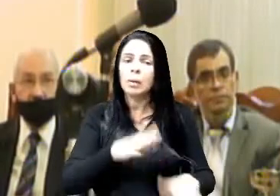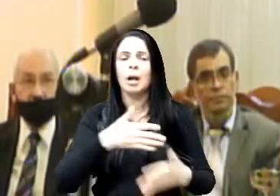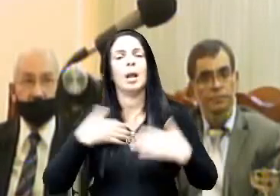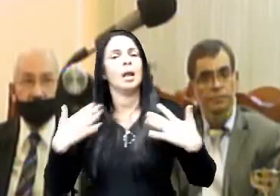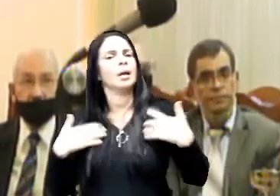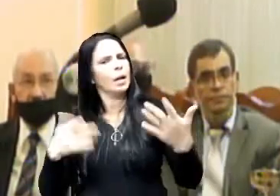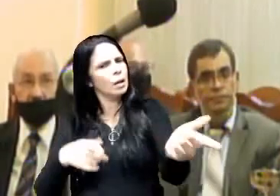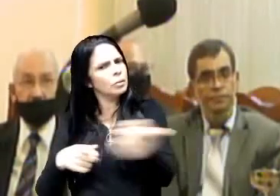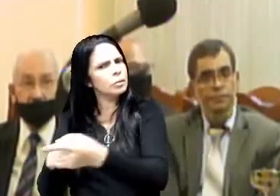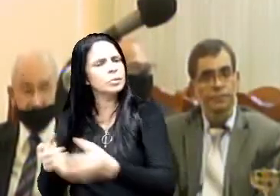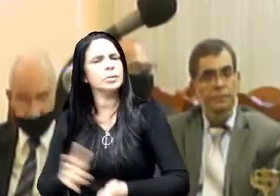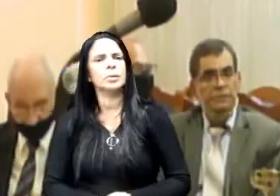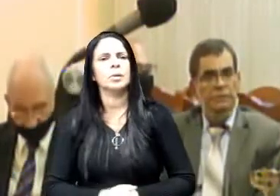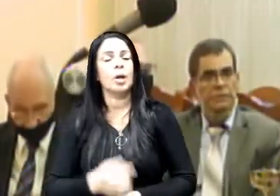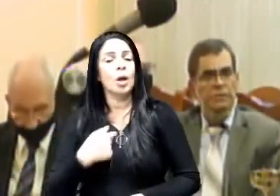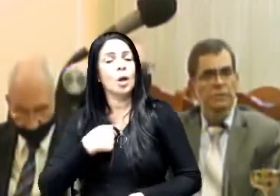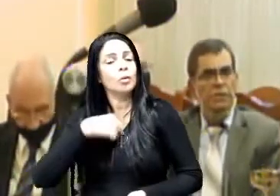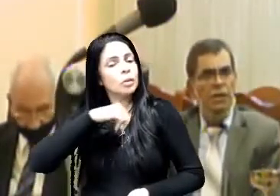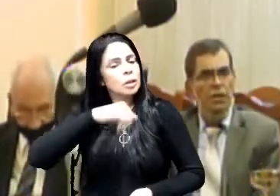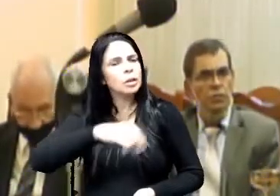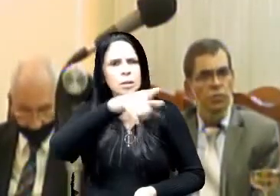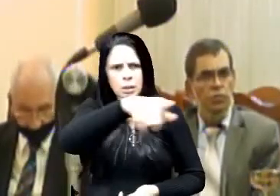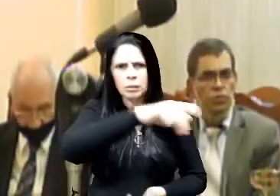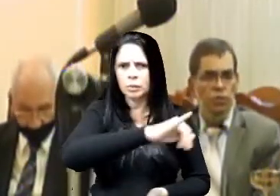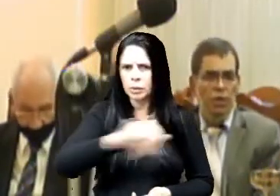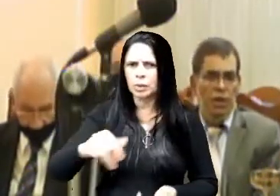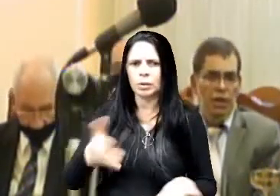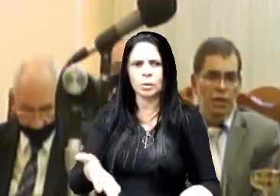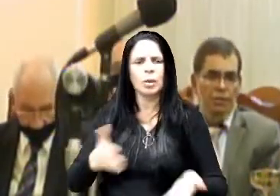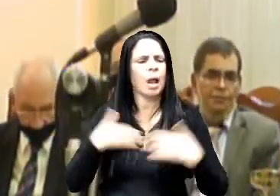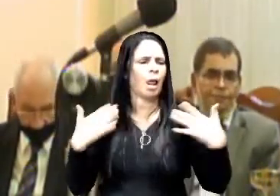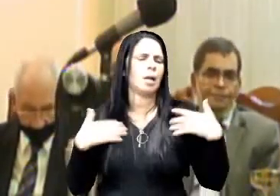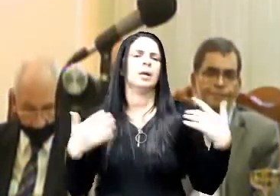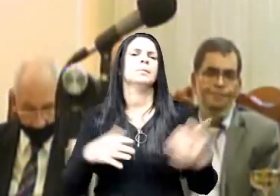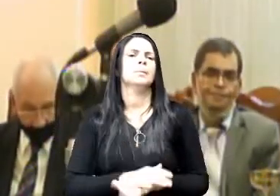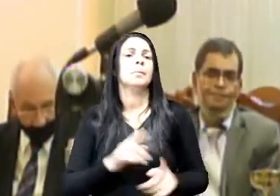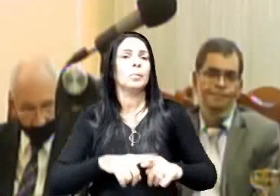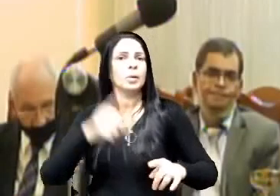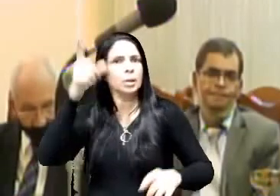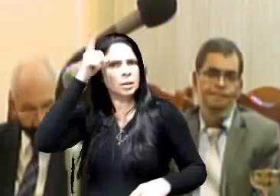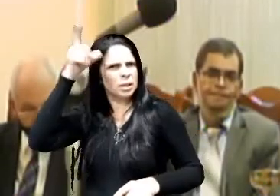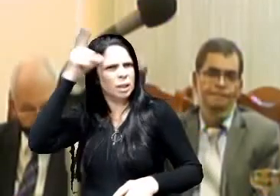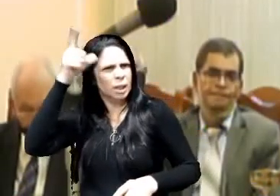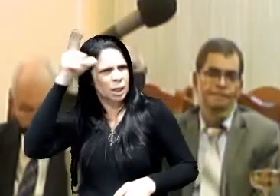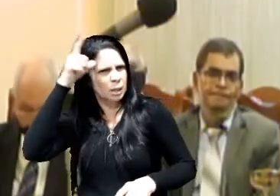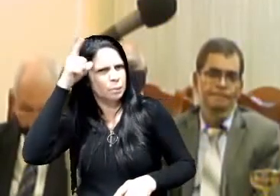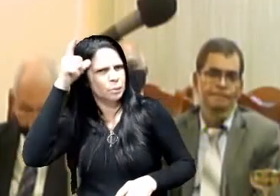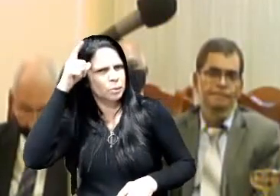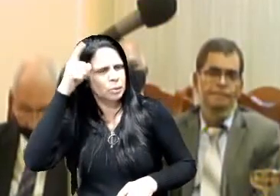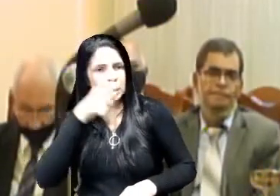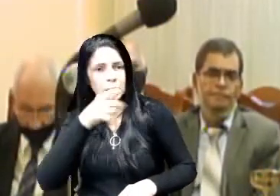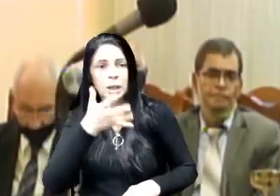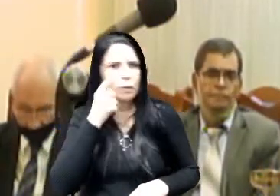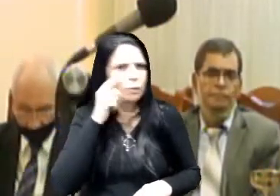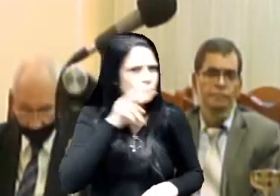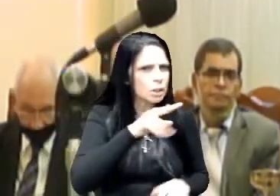Alegrai-vos. Eu vim aqui essa noite dizer, alegrai-vos. Satanás quer ver você triste, mas Jesus está dizendo,